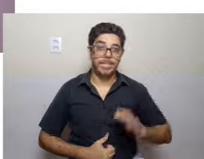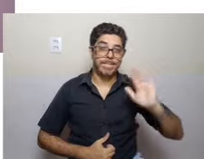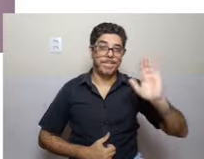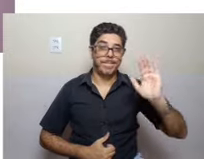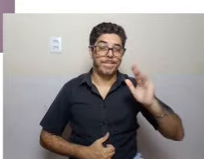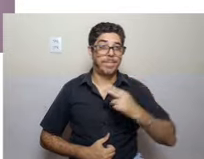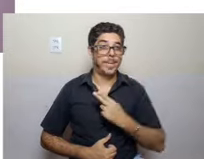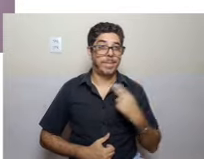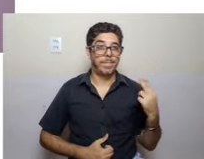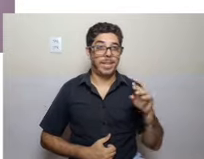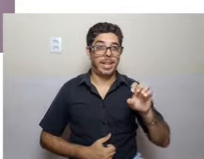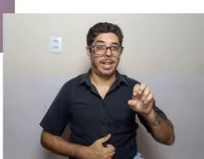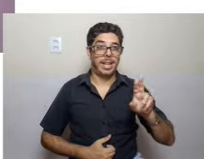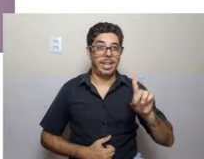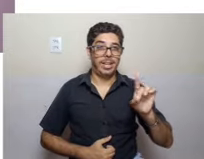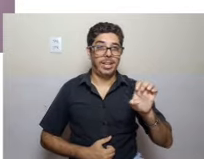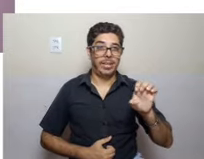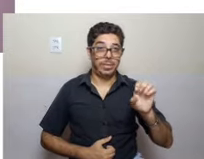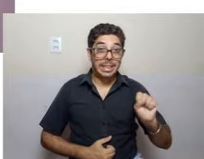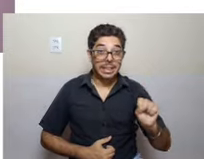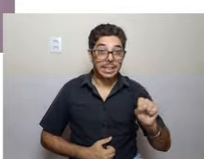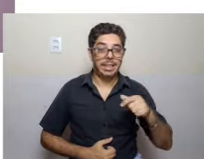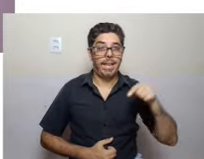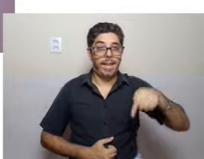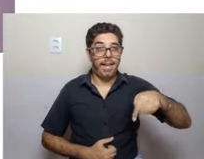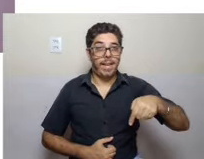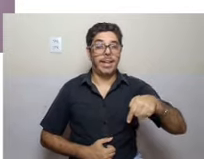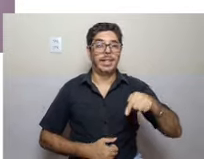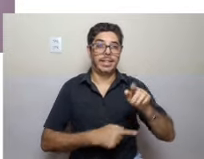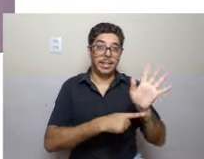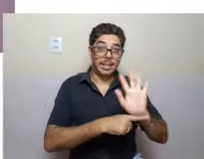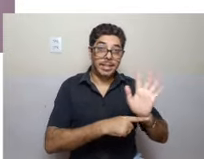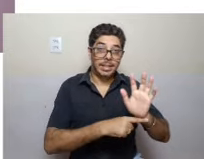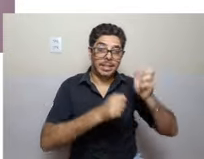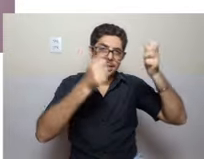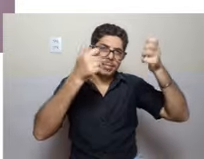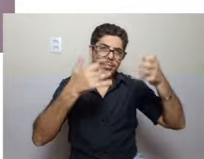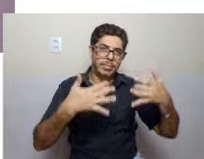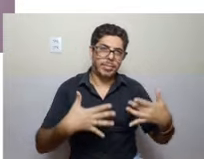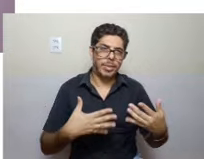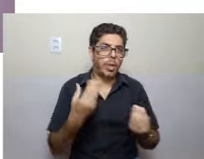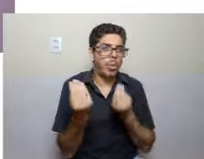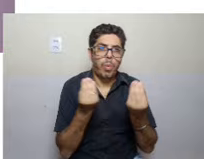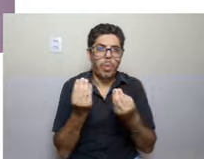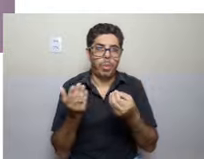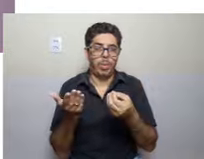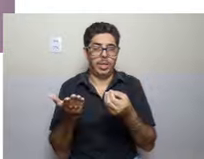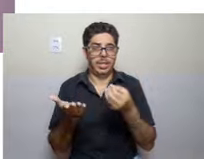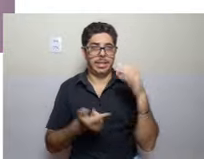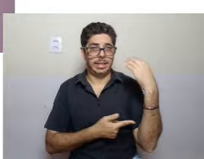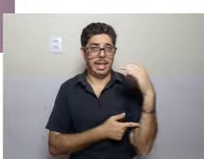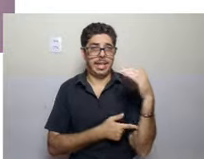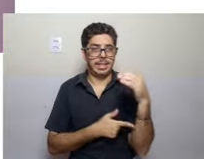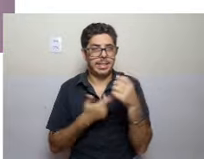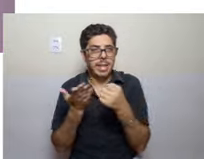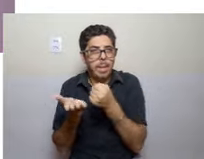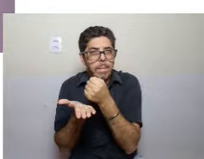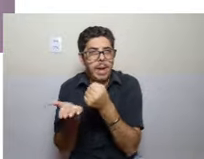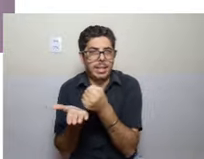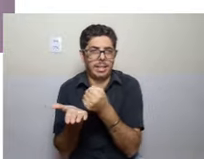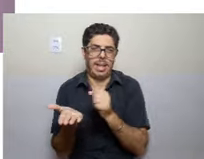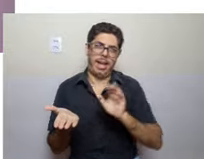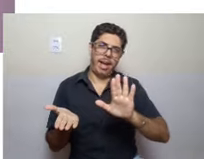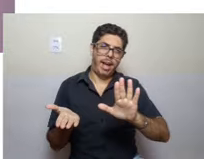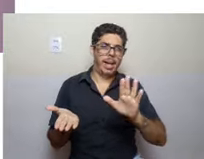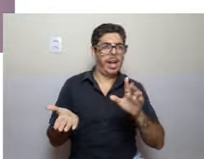Olá, meu nome é Eudes Filete. Nesse canal eu ensino os princípios básicos das ciências físicas para lhe munir contra as tolices e crendices que